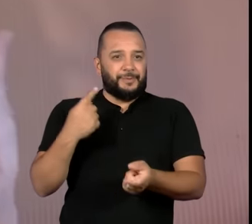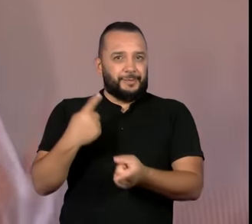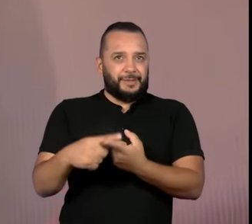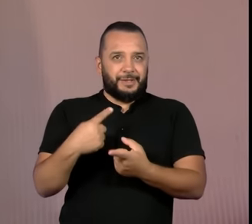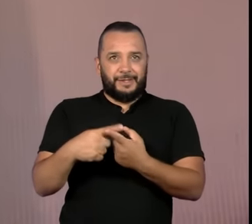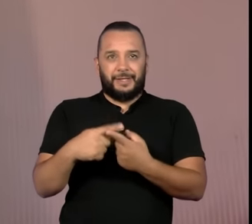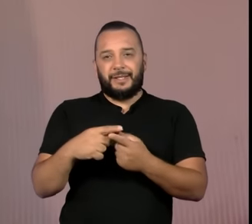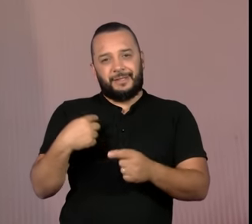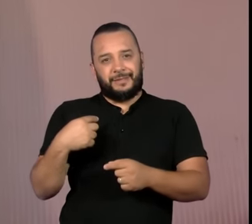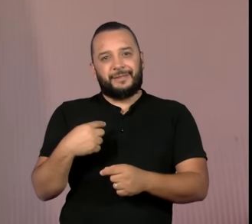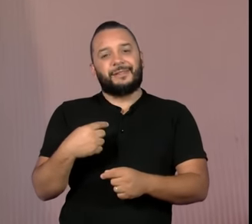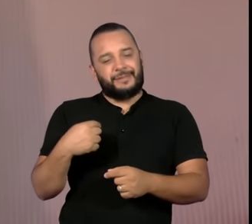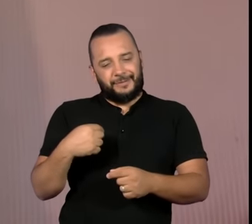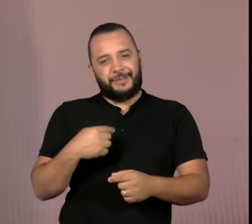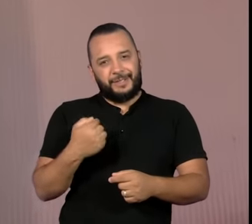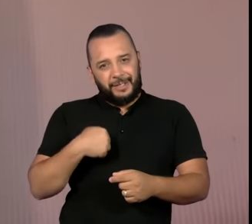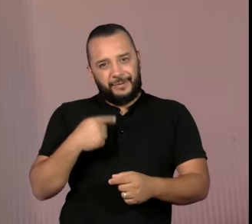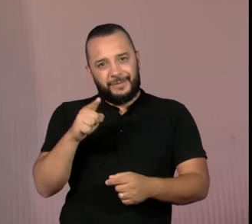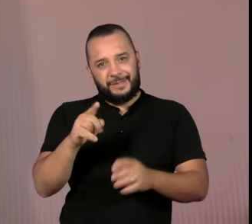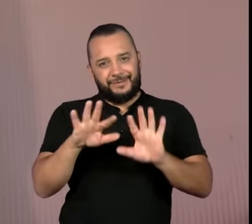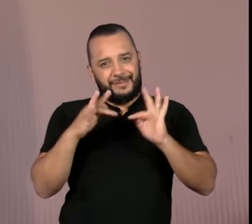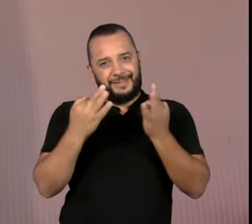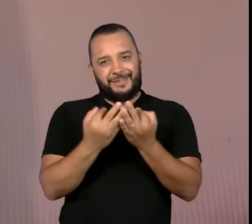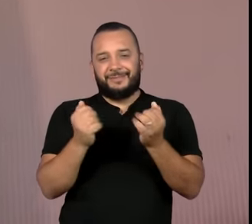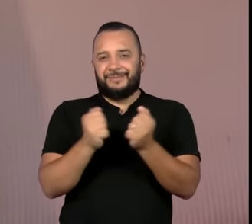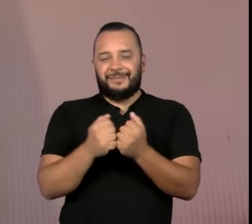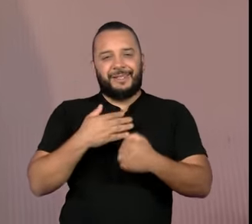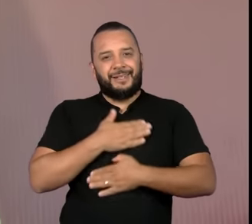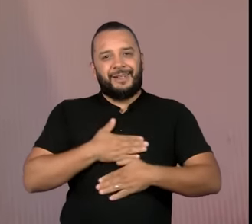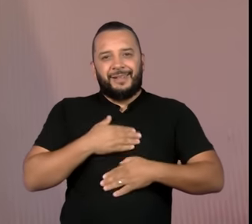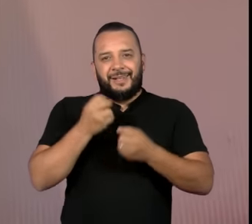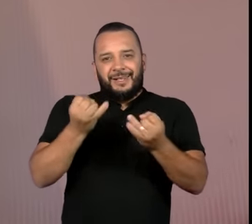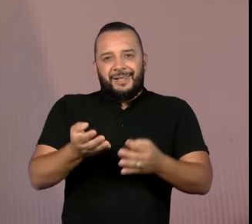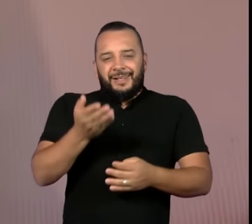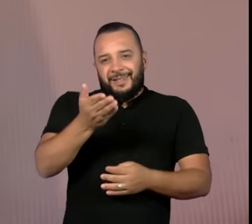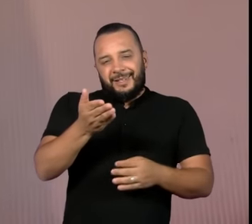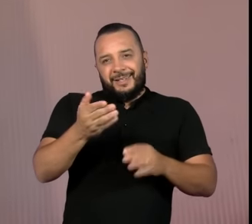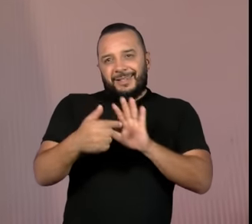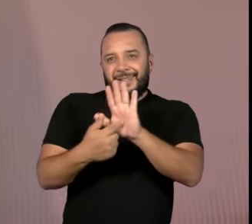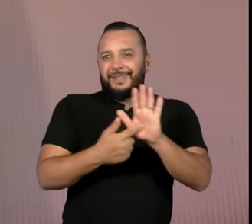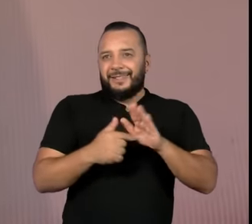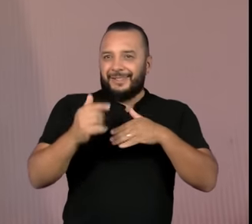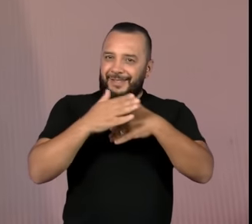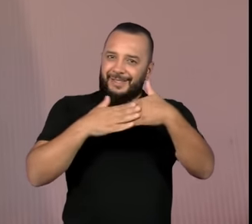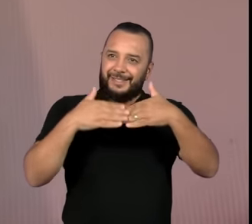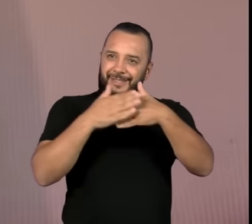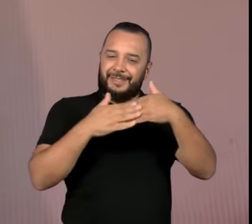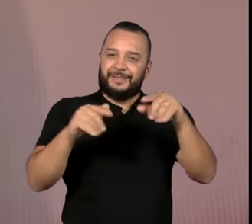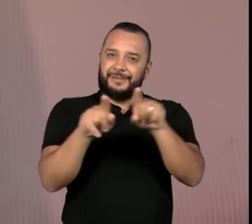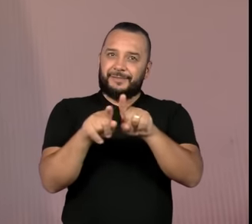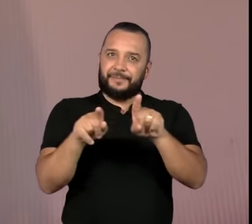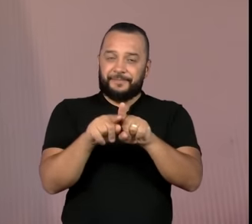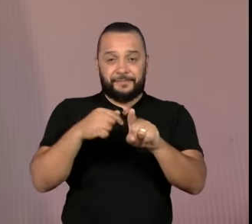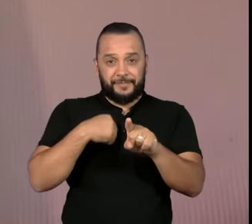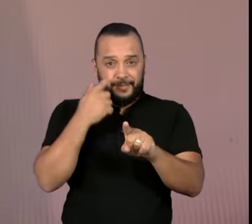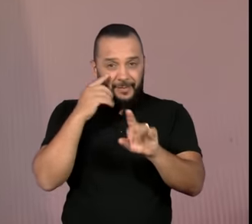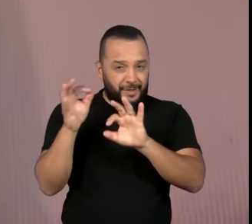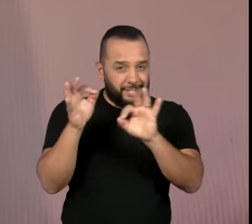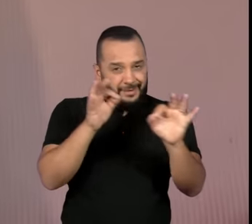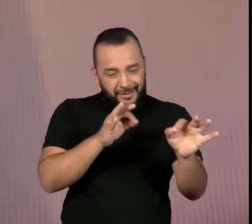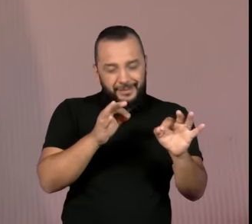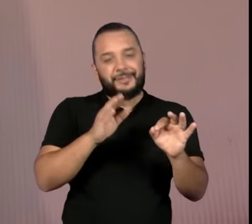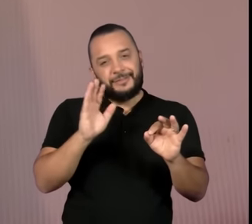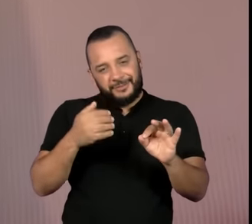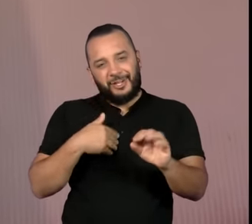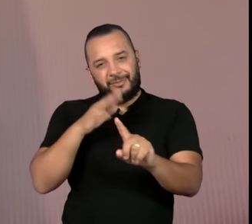uma grande família. Prazer muito grande poder falar aqui de você, me mostrar meu carinho e continue te curtindo, tá bom? Um beijo,